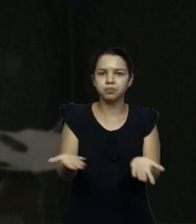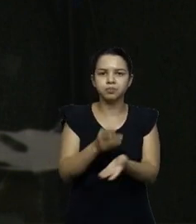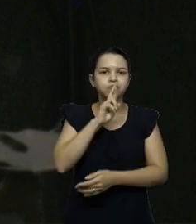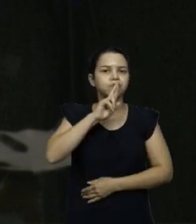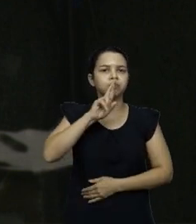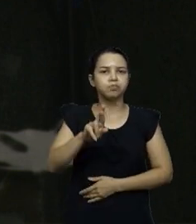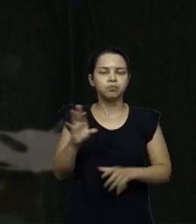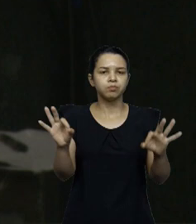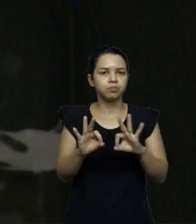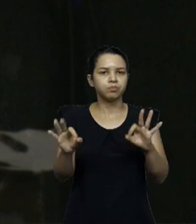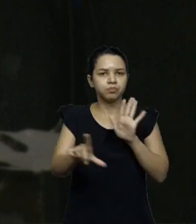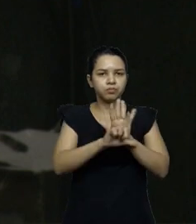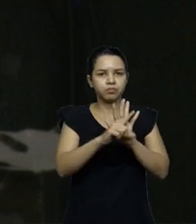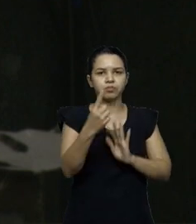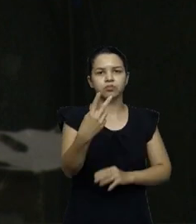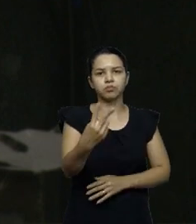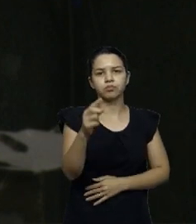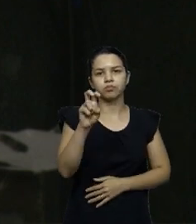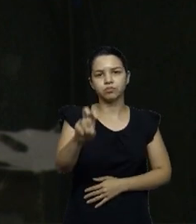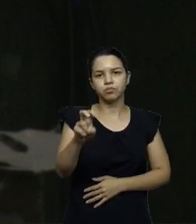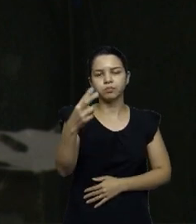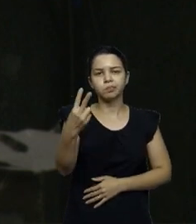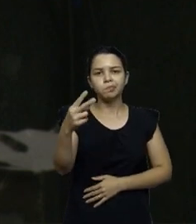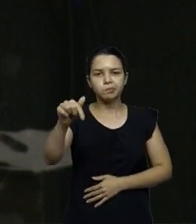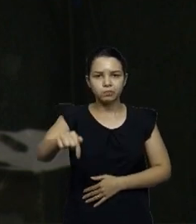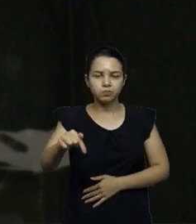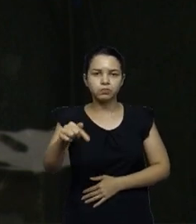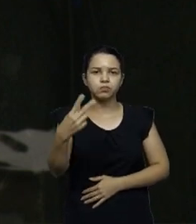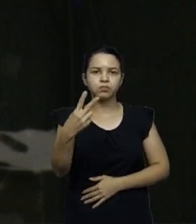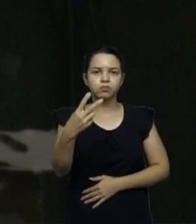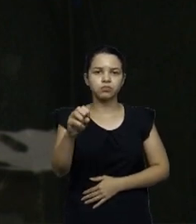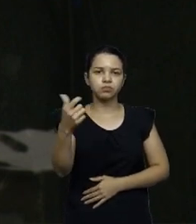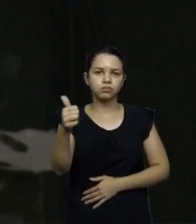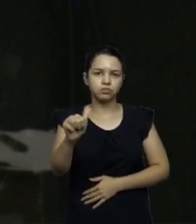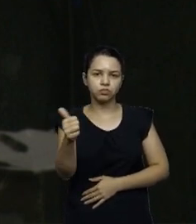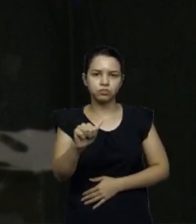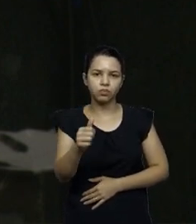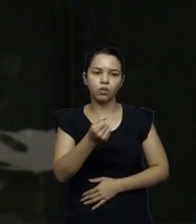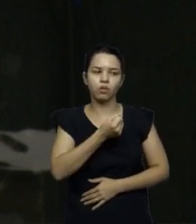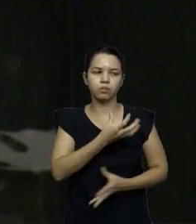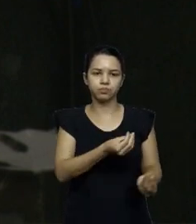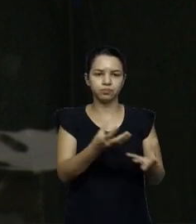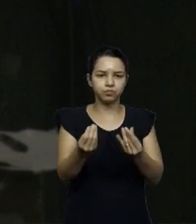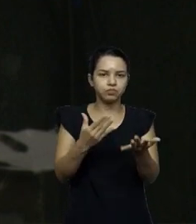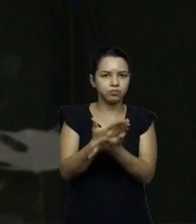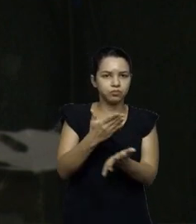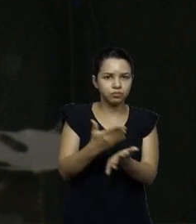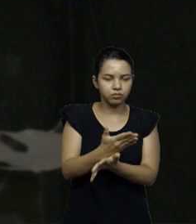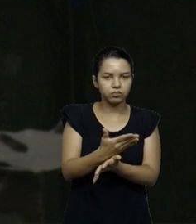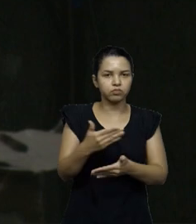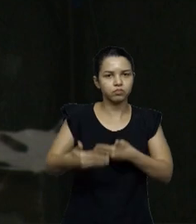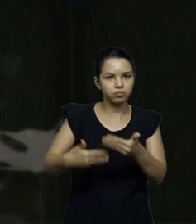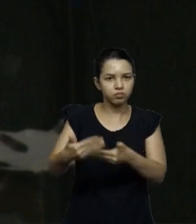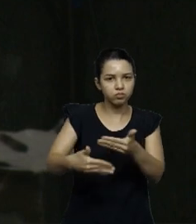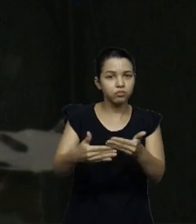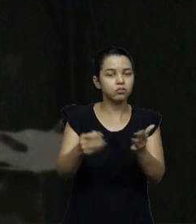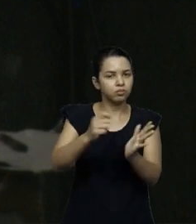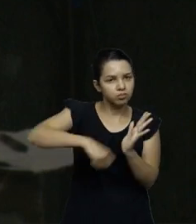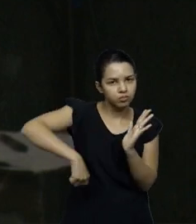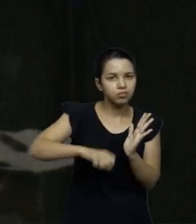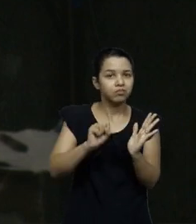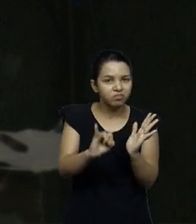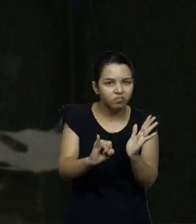lei 12527/2011 com o número de aprovados neste processo que é chamado tivesse sido presencial